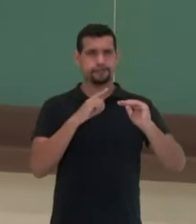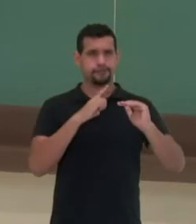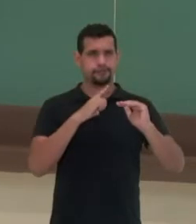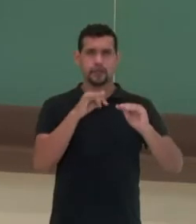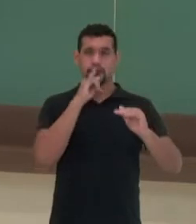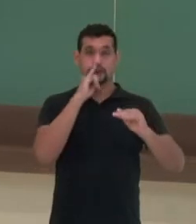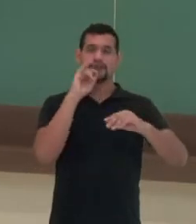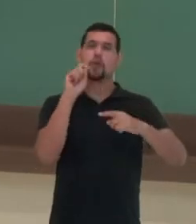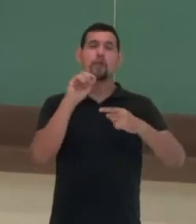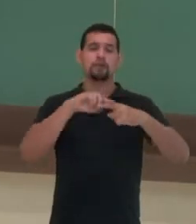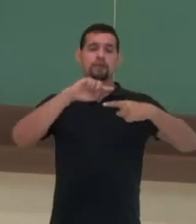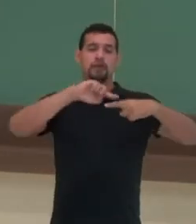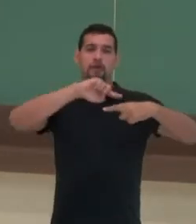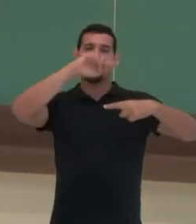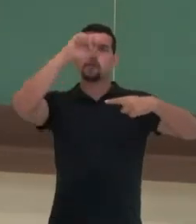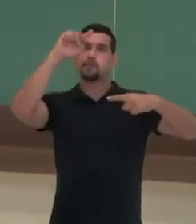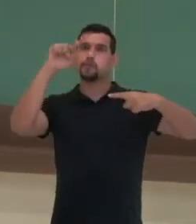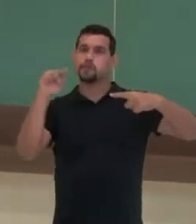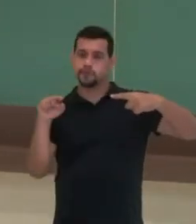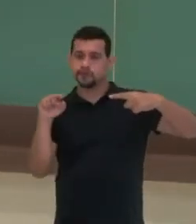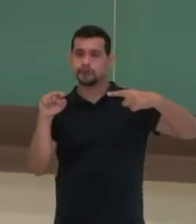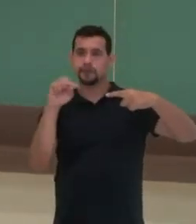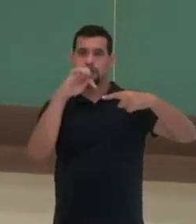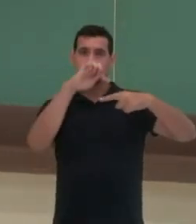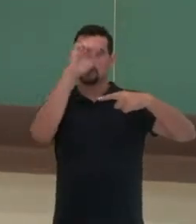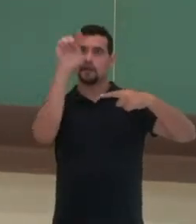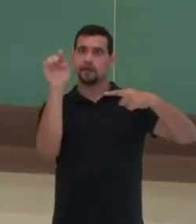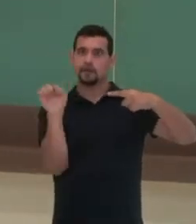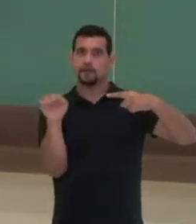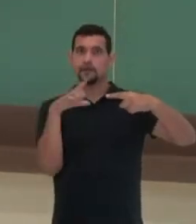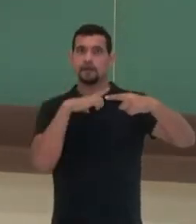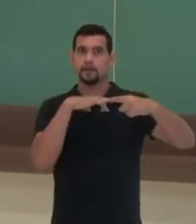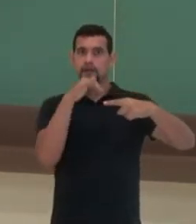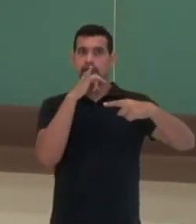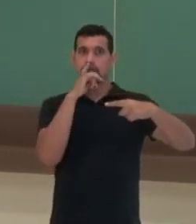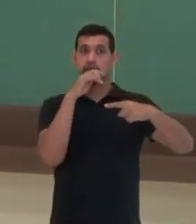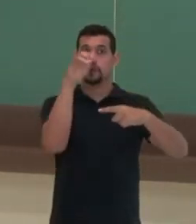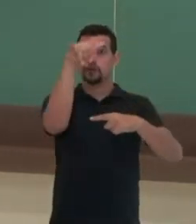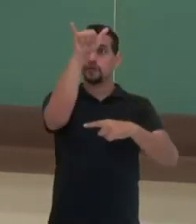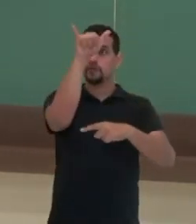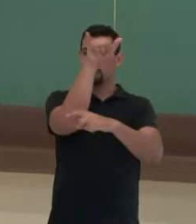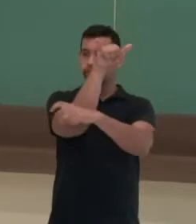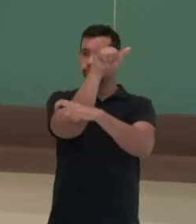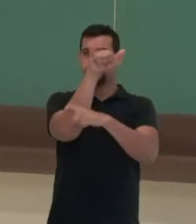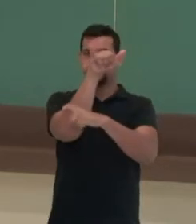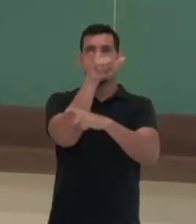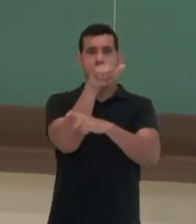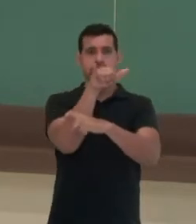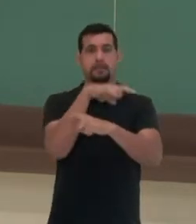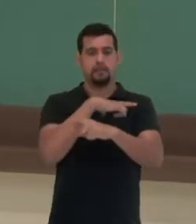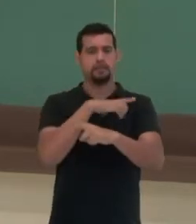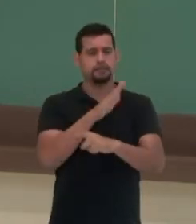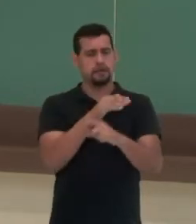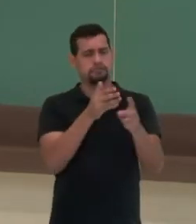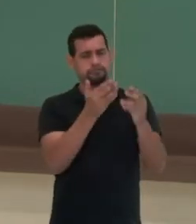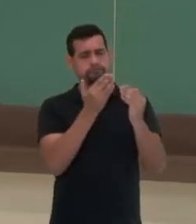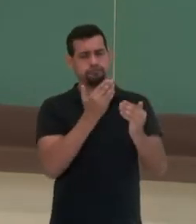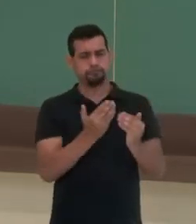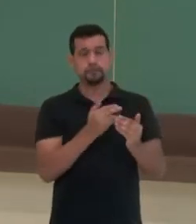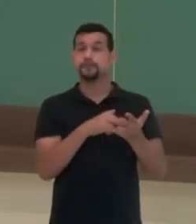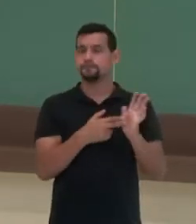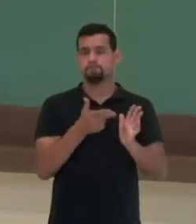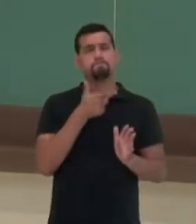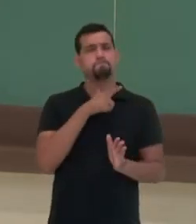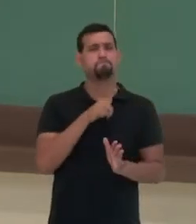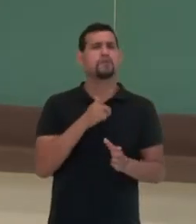Como que eu consigo esse ponto de máximo? Eu tenho o x do vértice e o y do vértice, ou seja, a coordenada do vértice, ok? Que eu